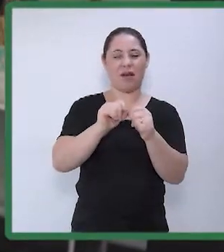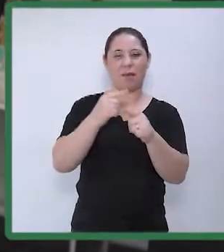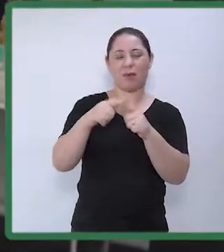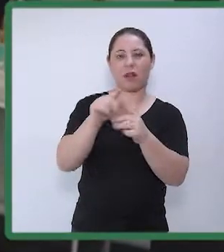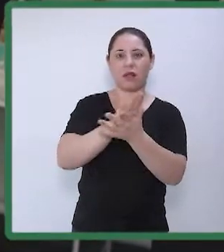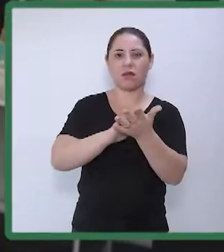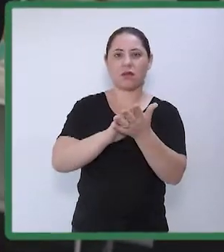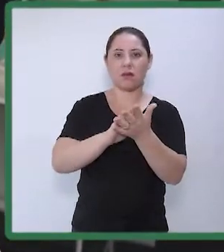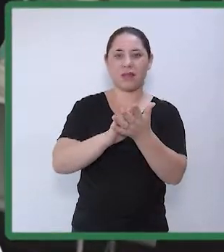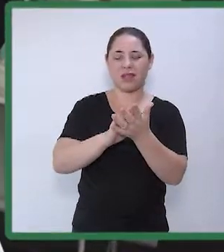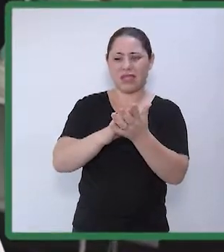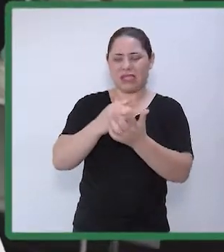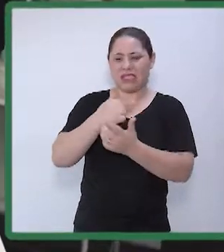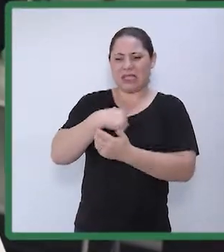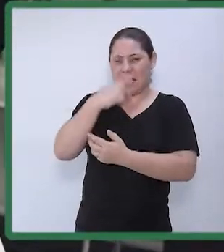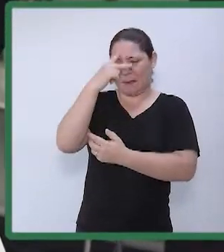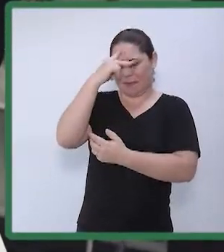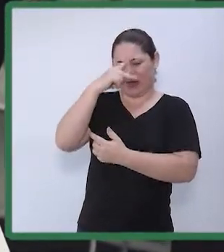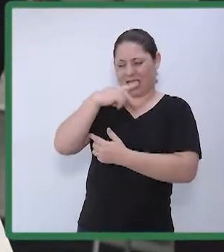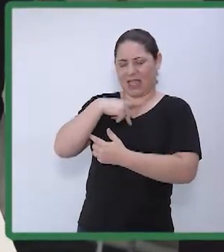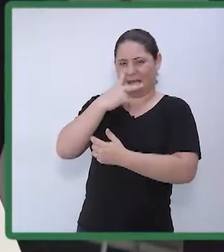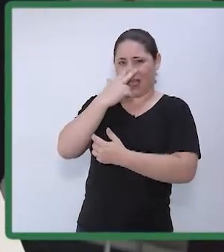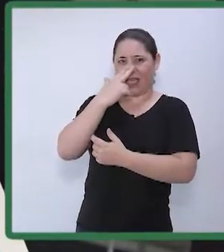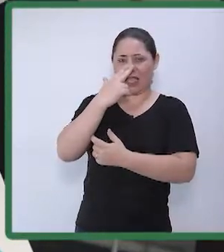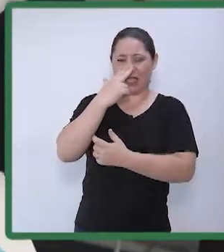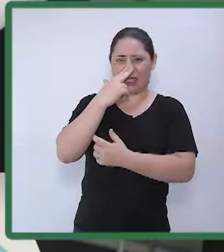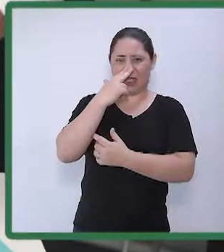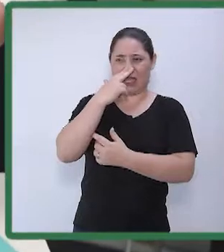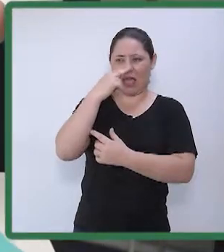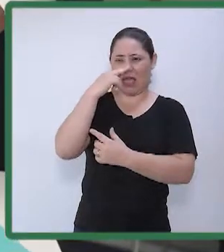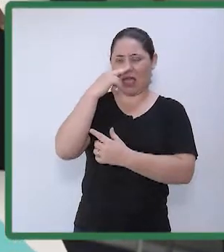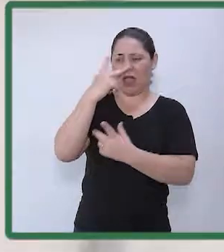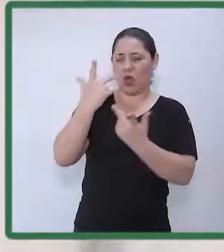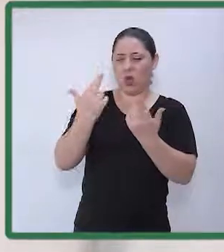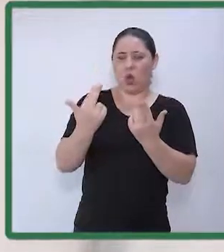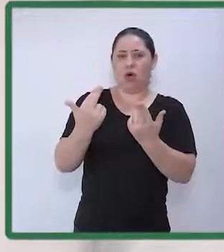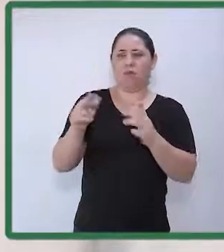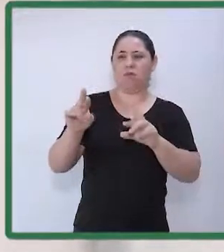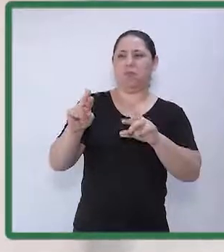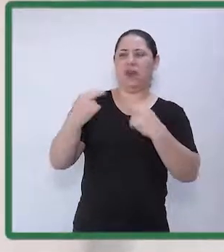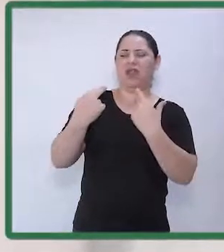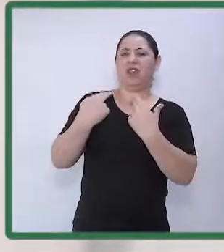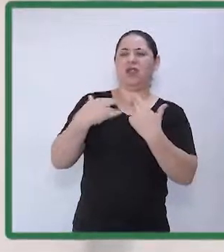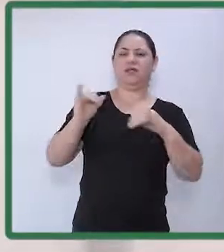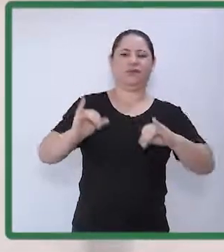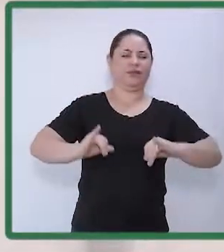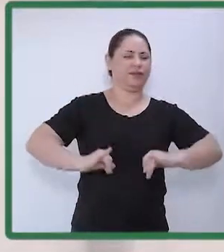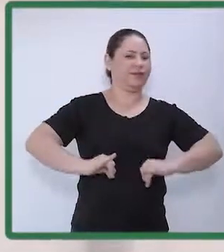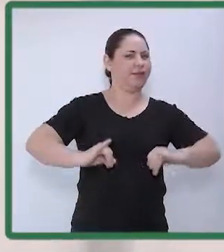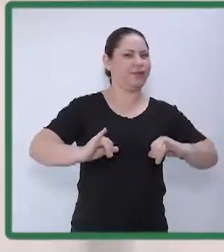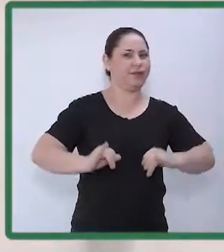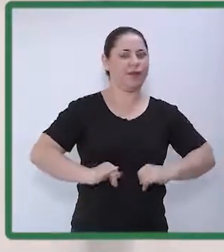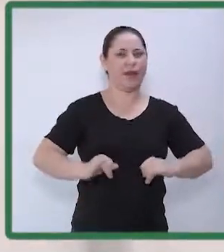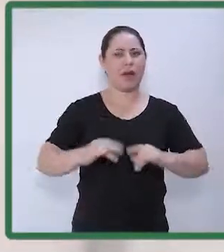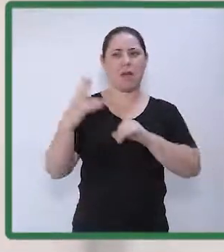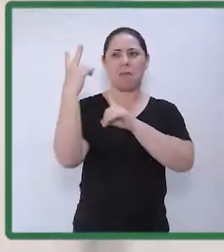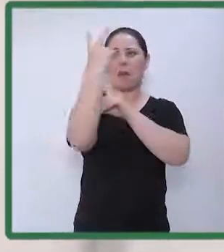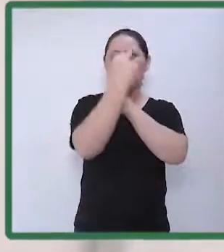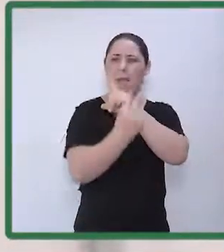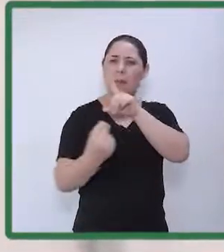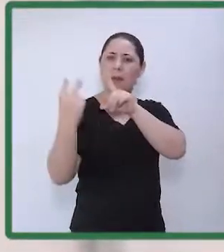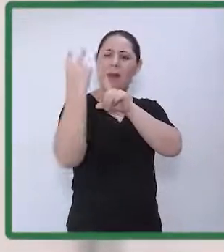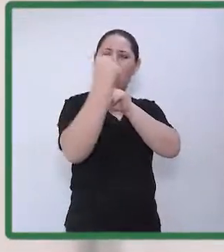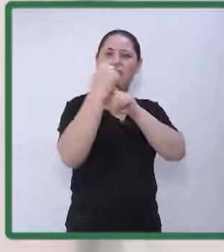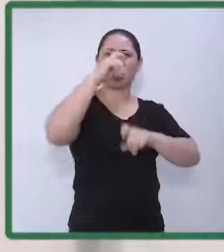vai ter mal nenhum, mas que para nós mulheres é uma agressão que muitas vezes é insuportável, né? O